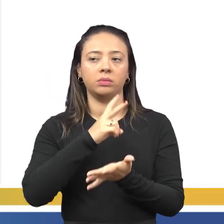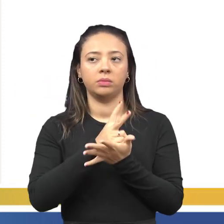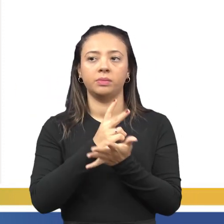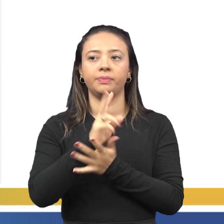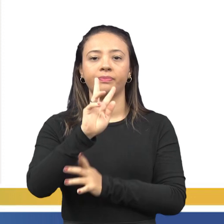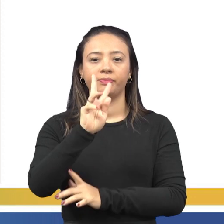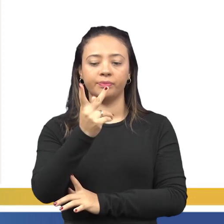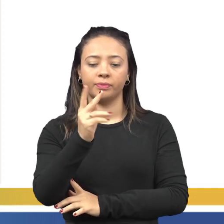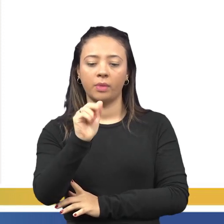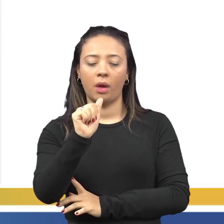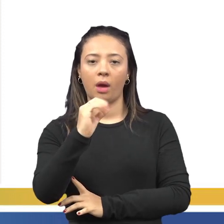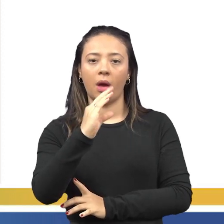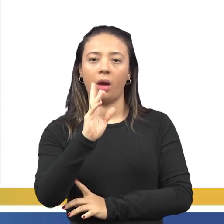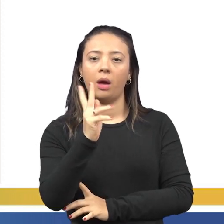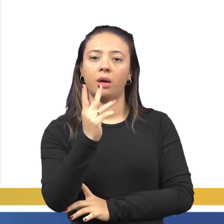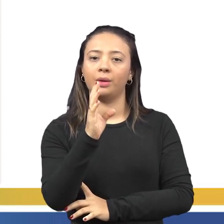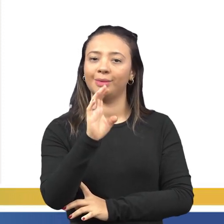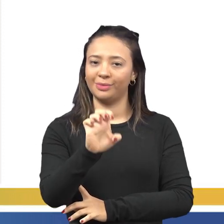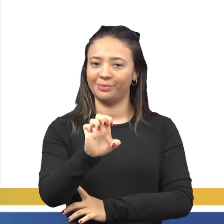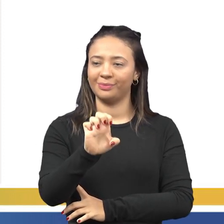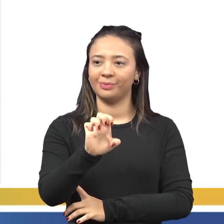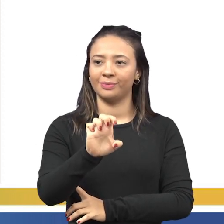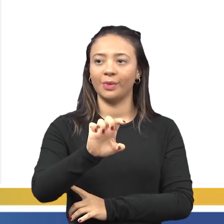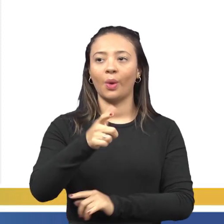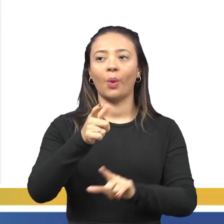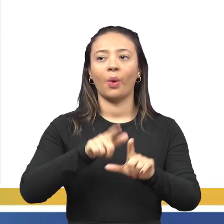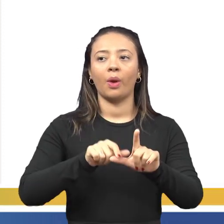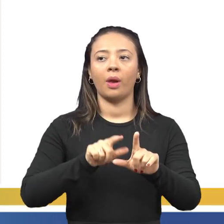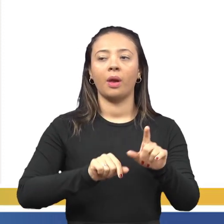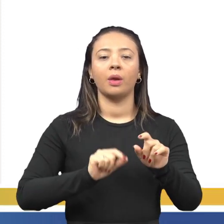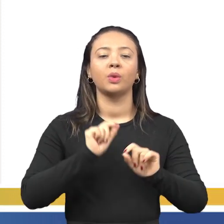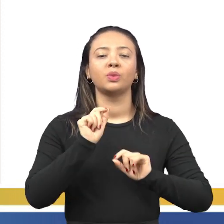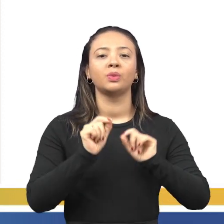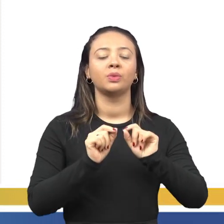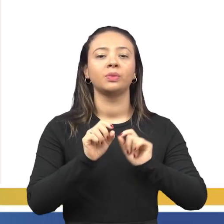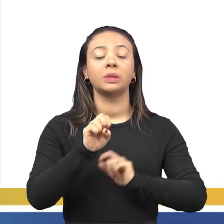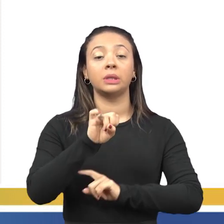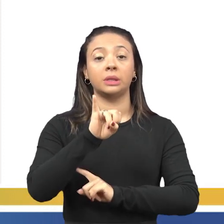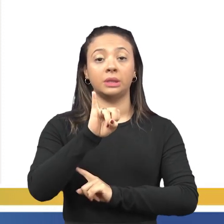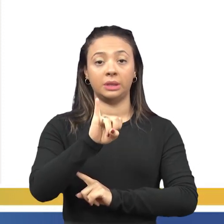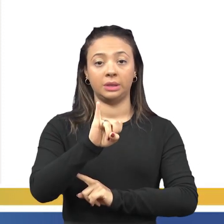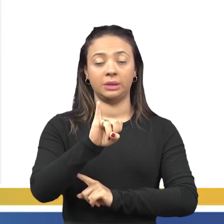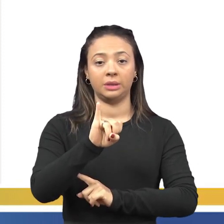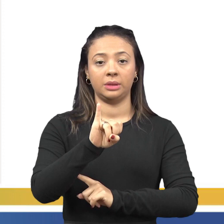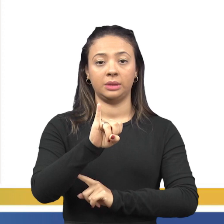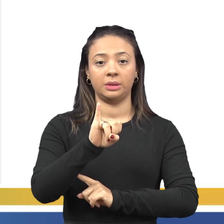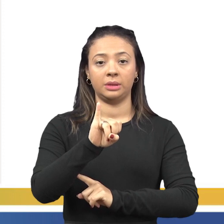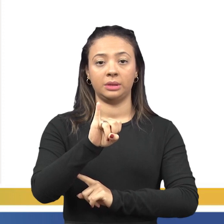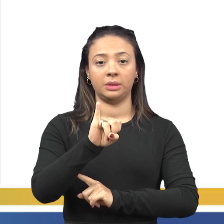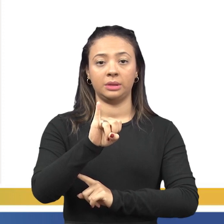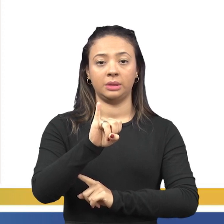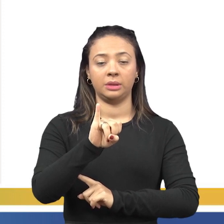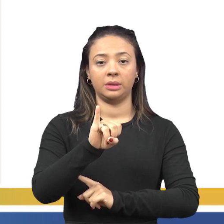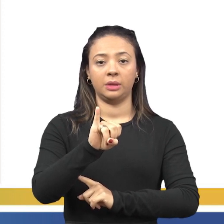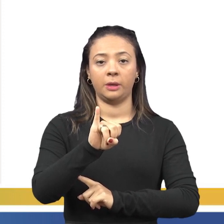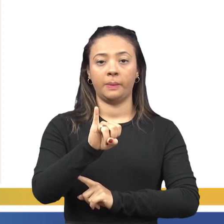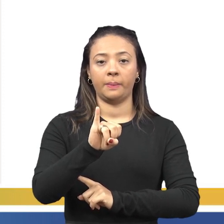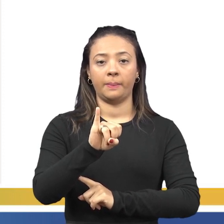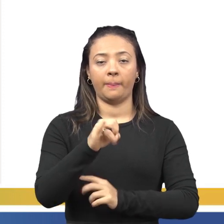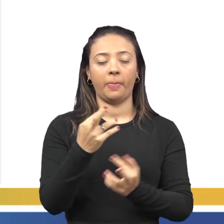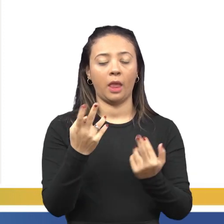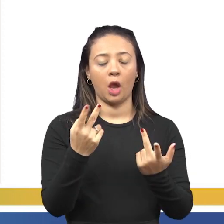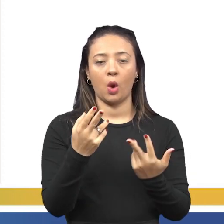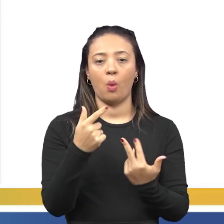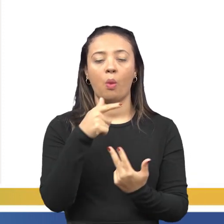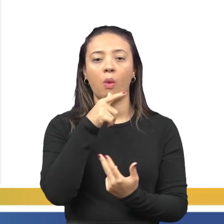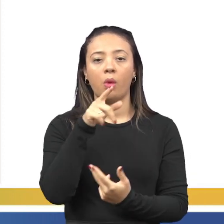pronuncio ela, certo? Próxima, outra vogal, vogal I, certo? Mesmo som que eu também tenho na língua